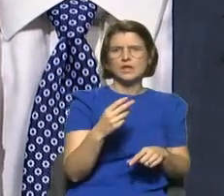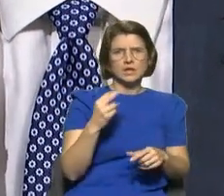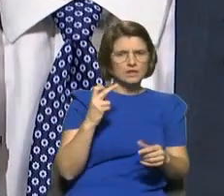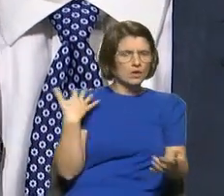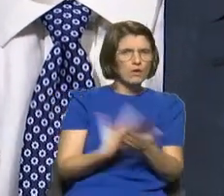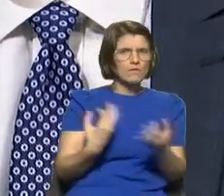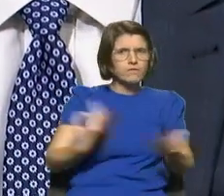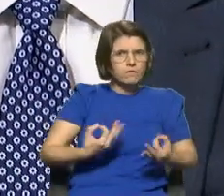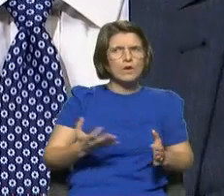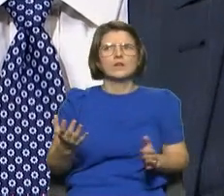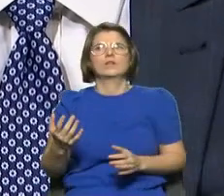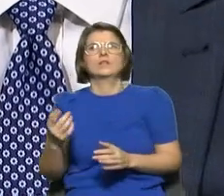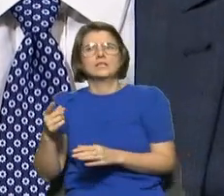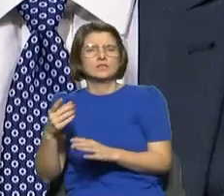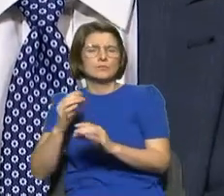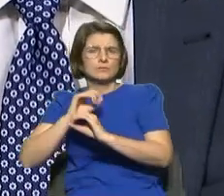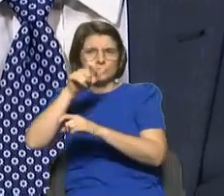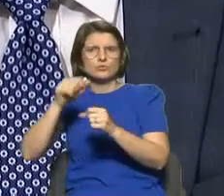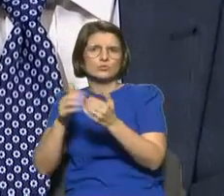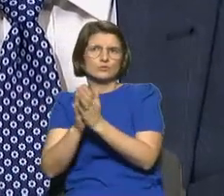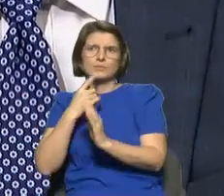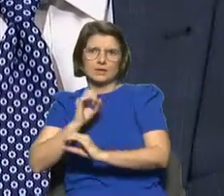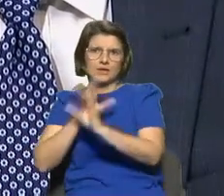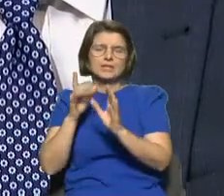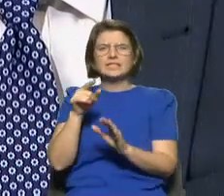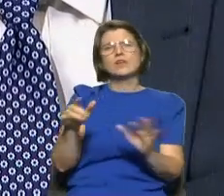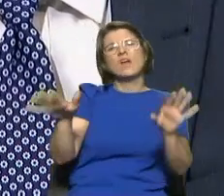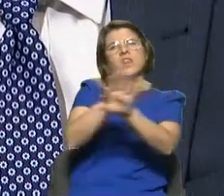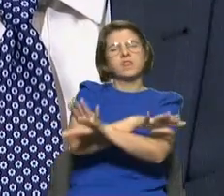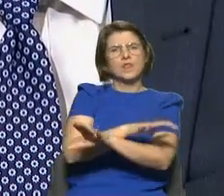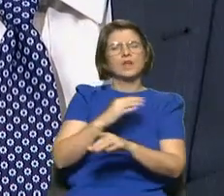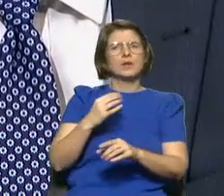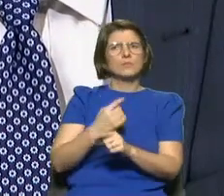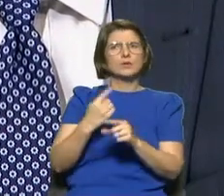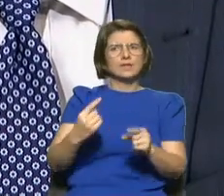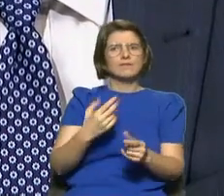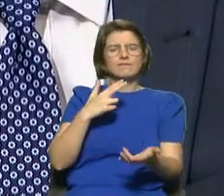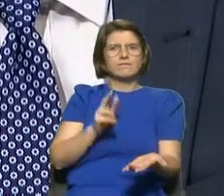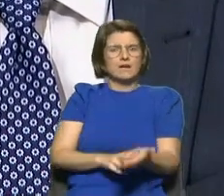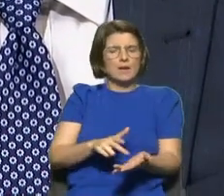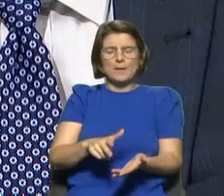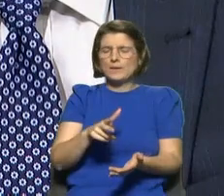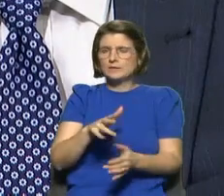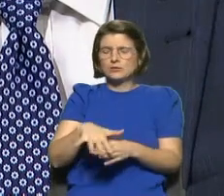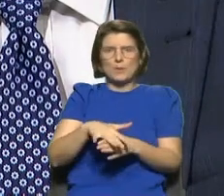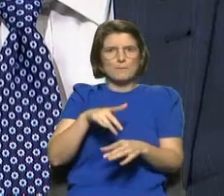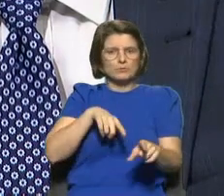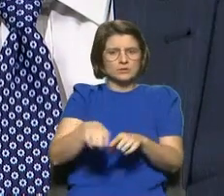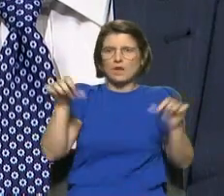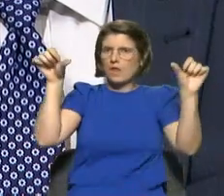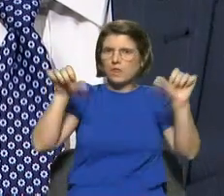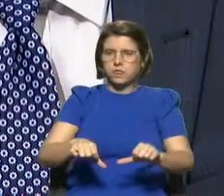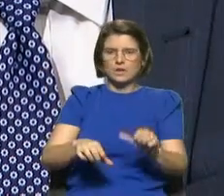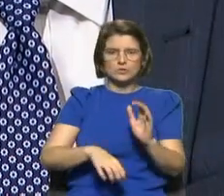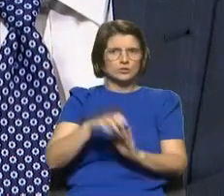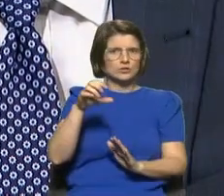vista issso é uma história para disfarçar naturalmente aquilo que é a degradação política de condições de